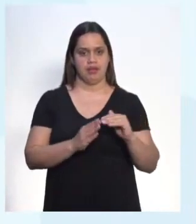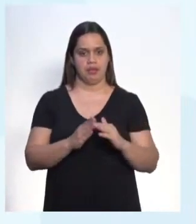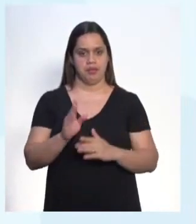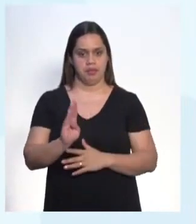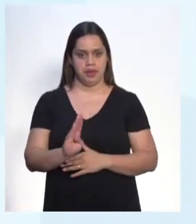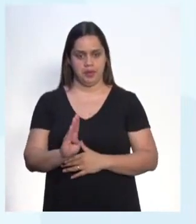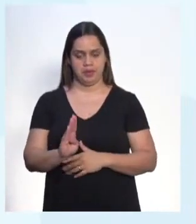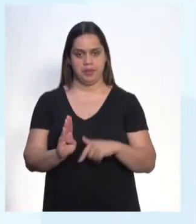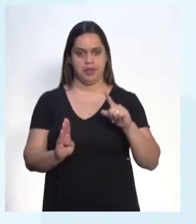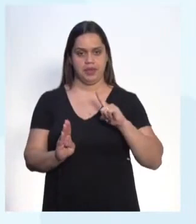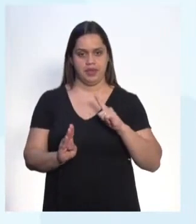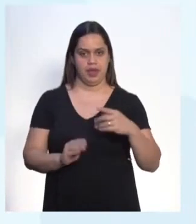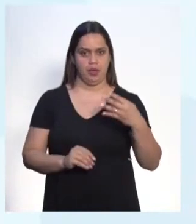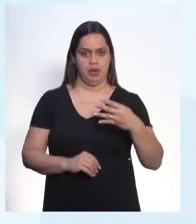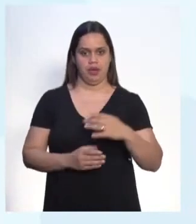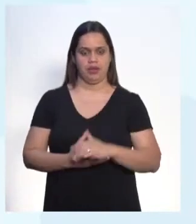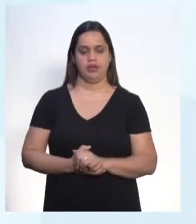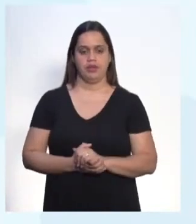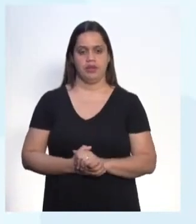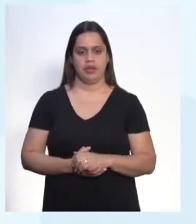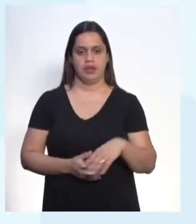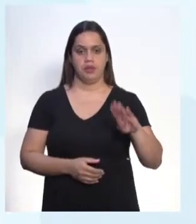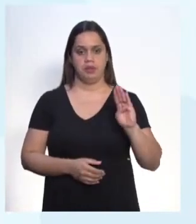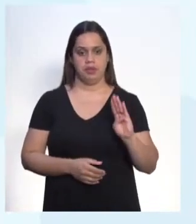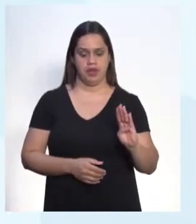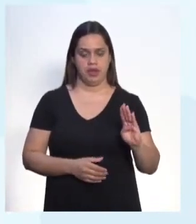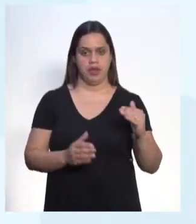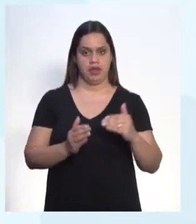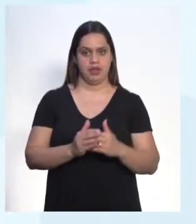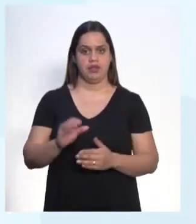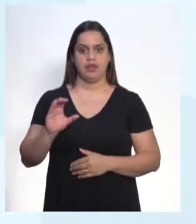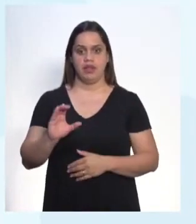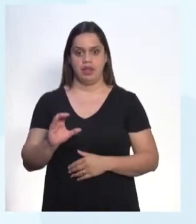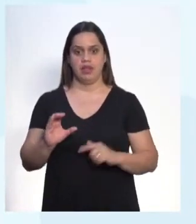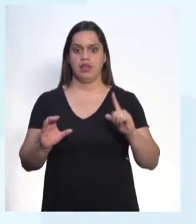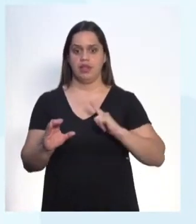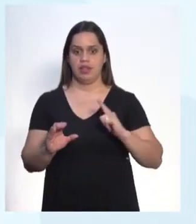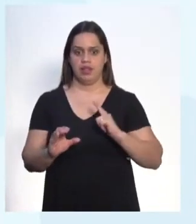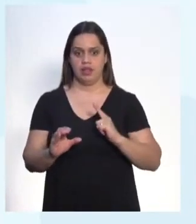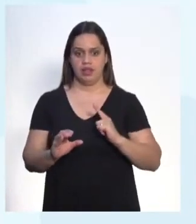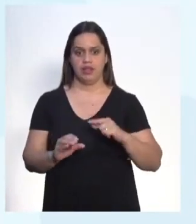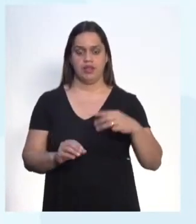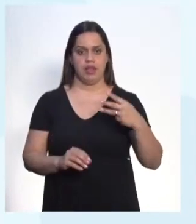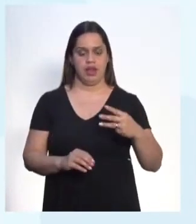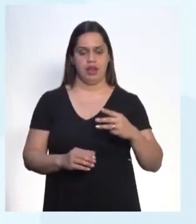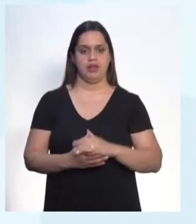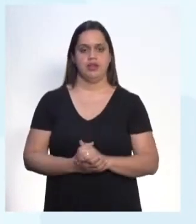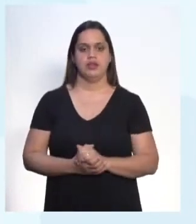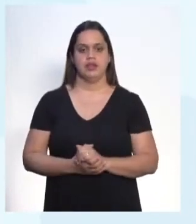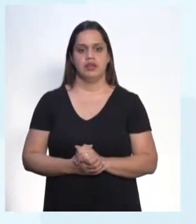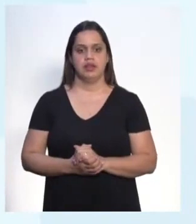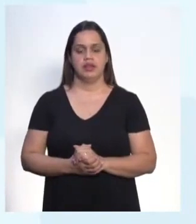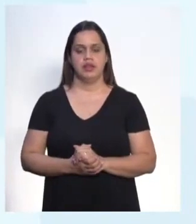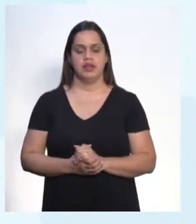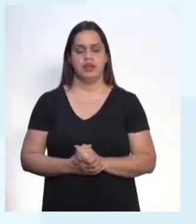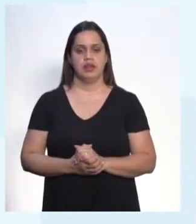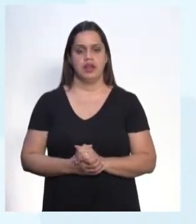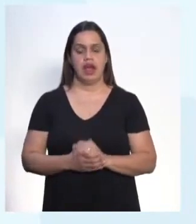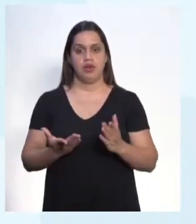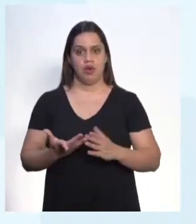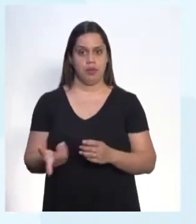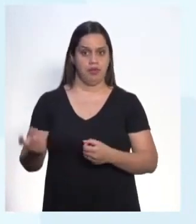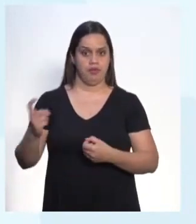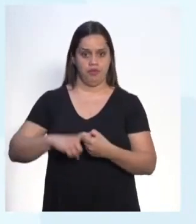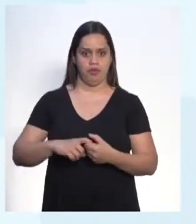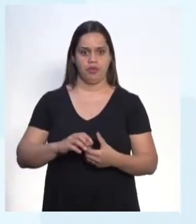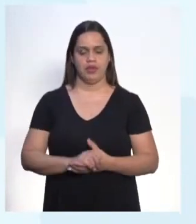nós temos 4. E de B para C, nós temos 3. Para a